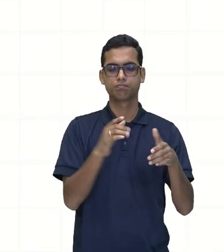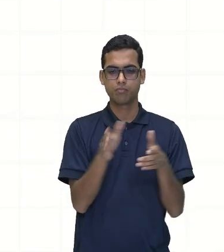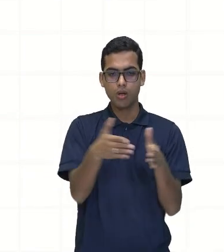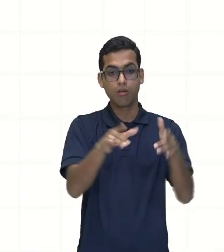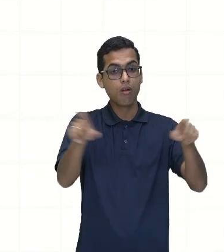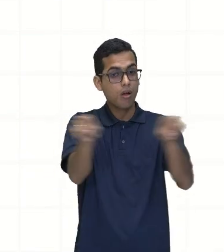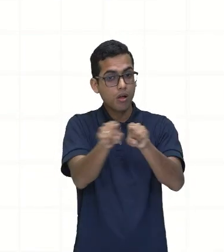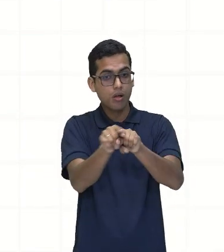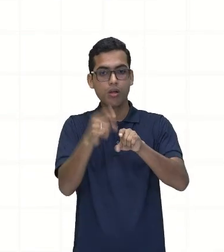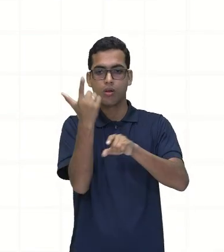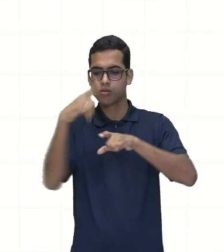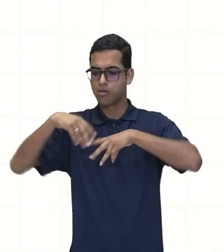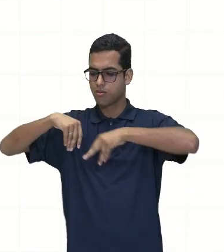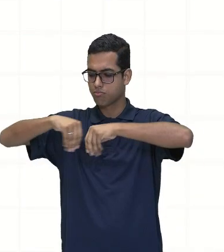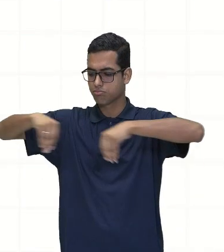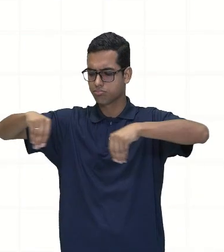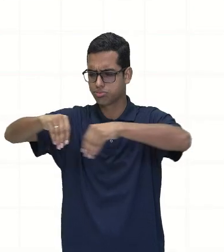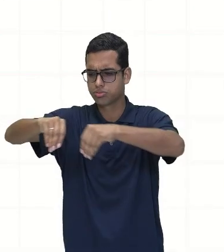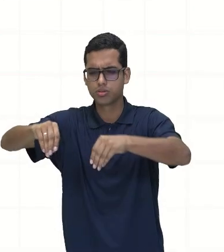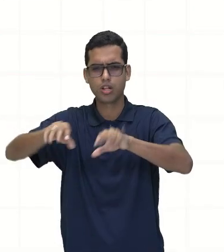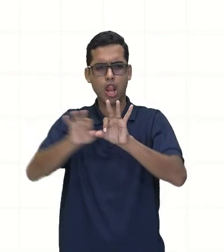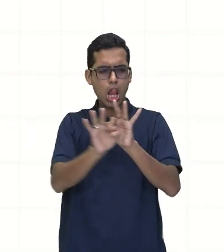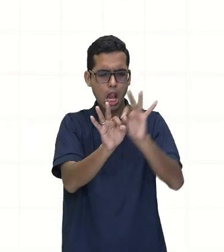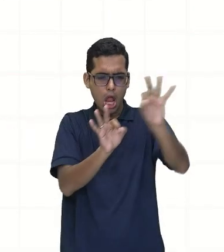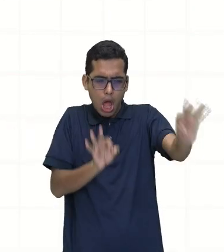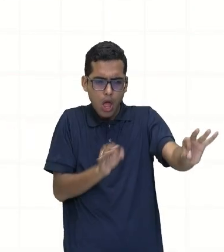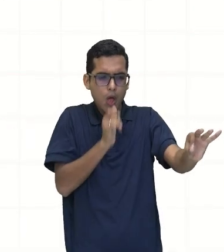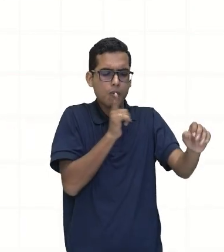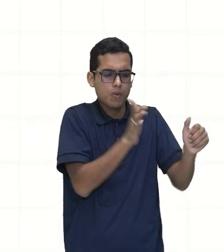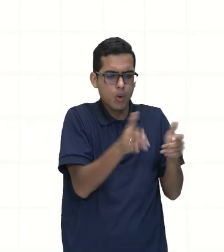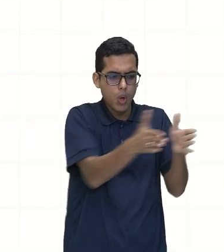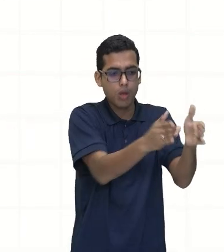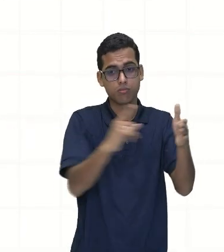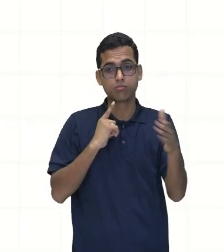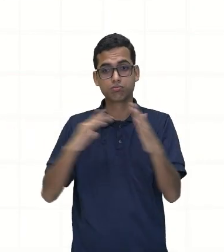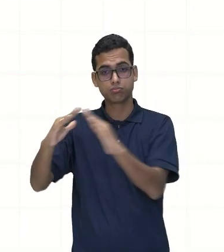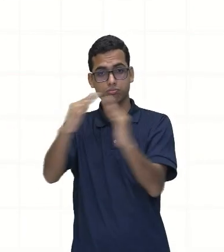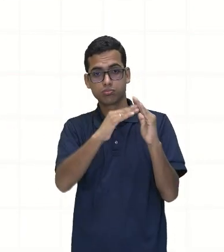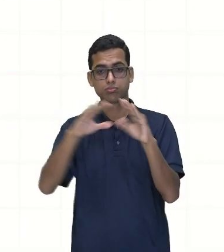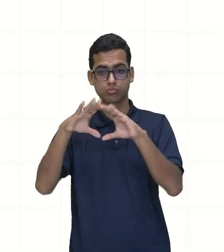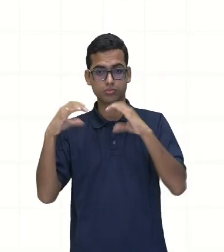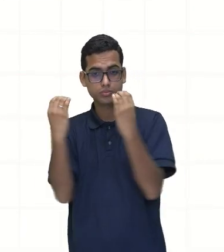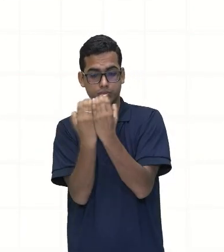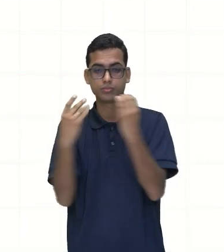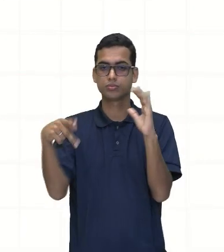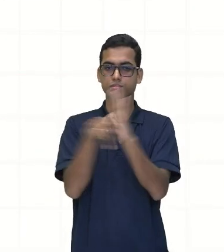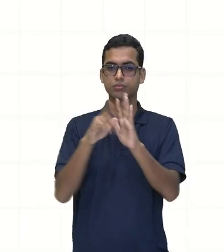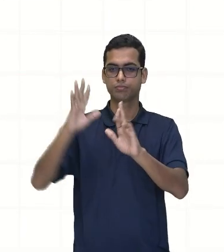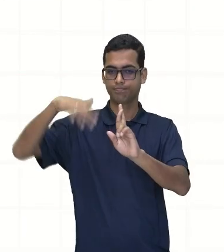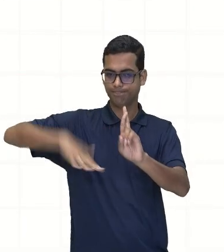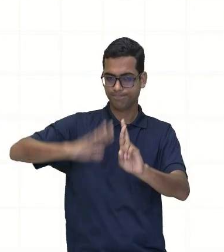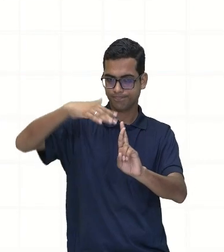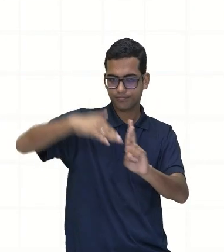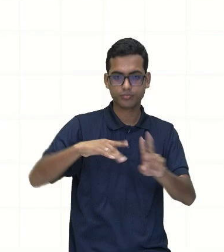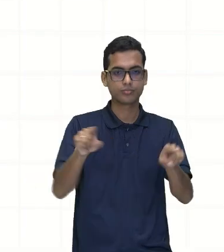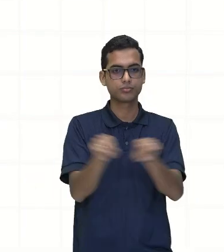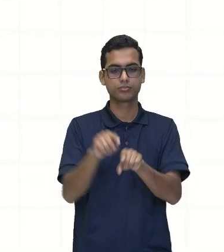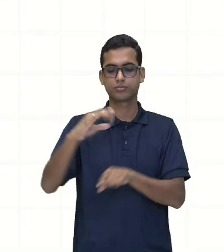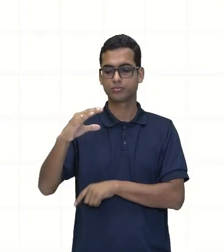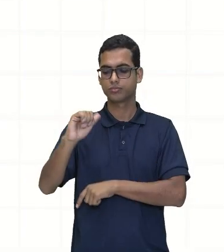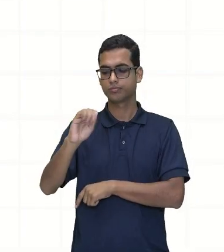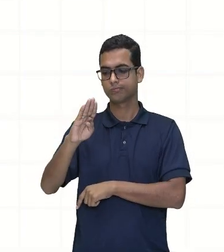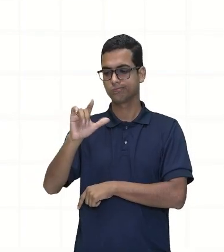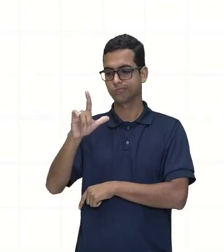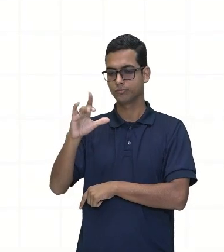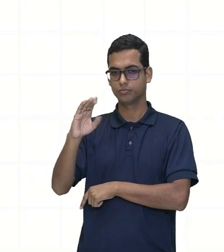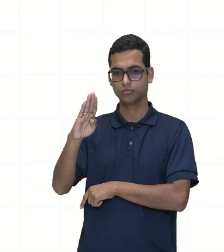podemos encontrar os ribeirinhos ou os caboclos ribeirinhos também, como são chamados. E aí nós temos que, além da pesca,